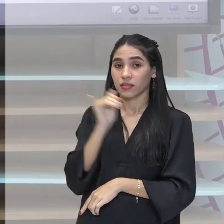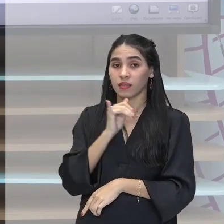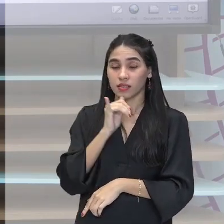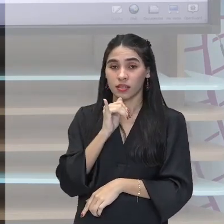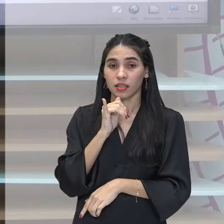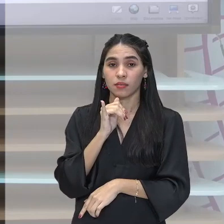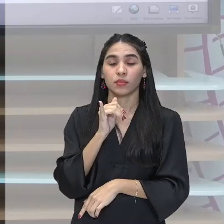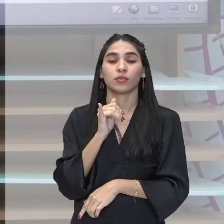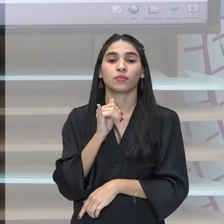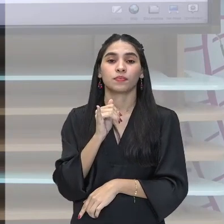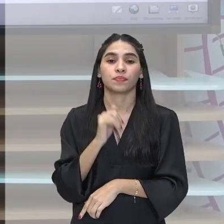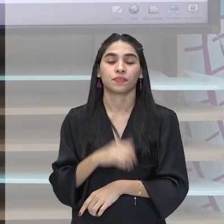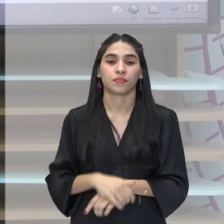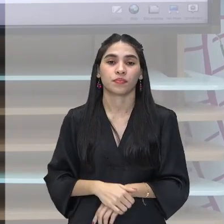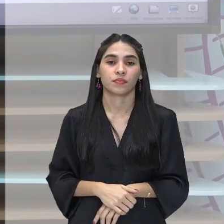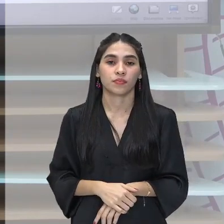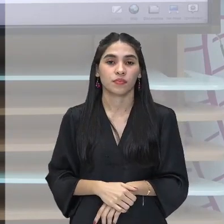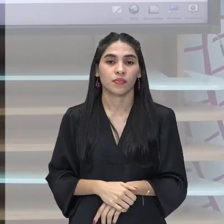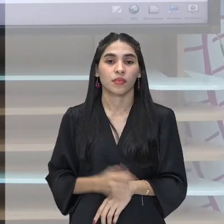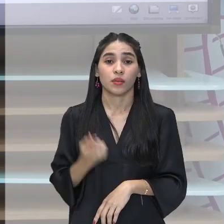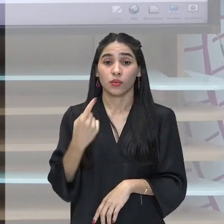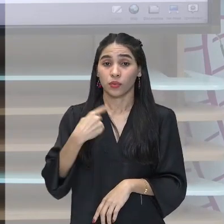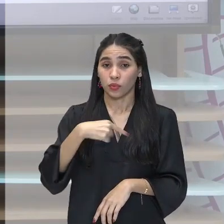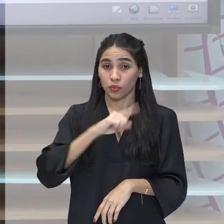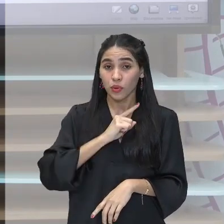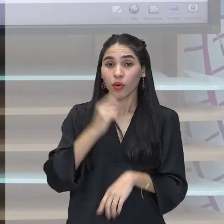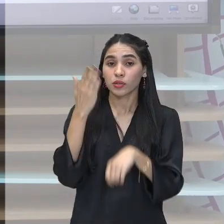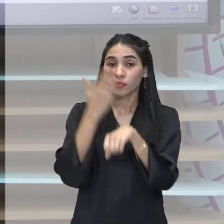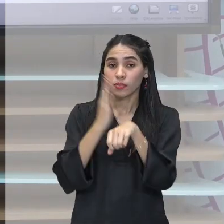nossa aplicabilidade, nós estamos